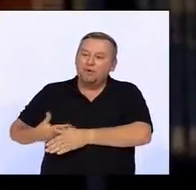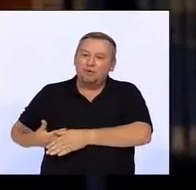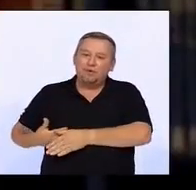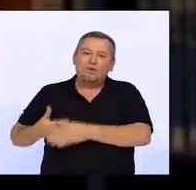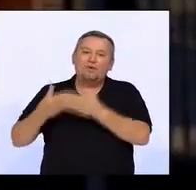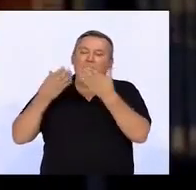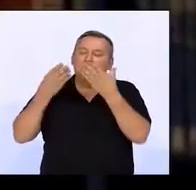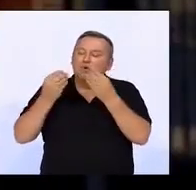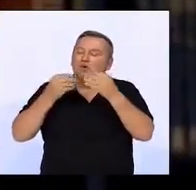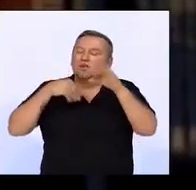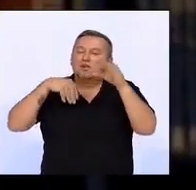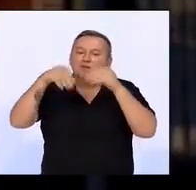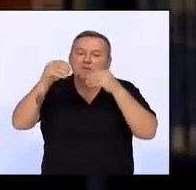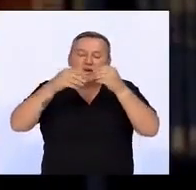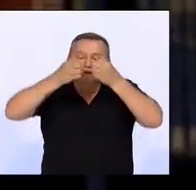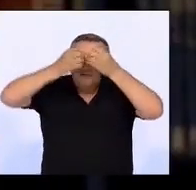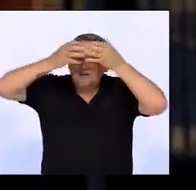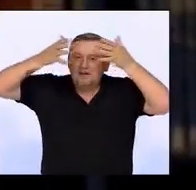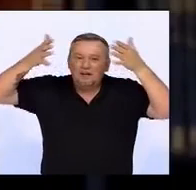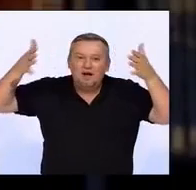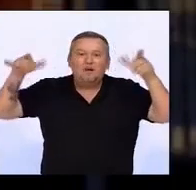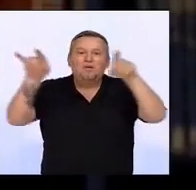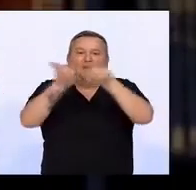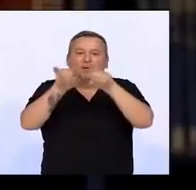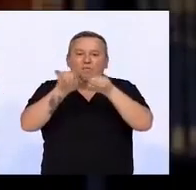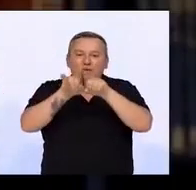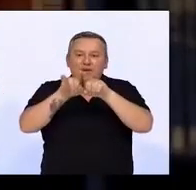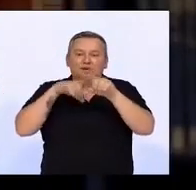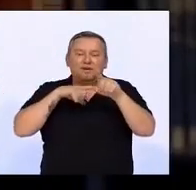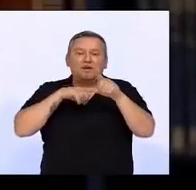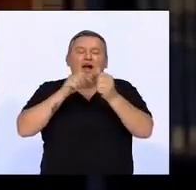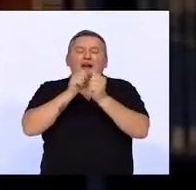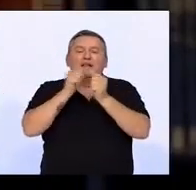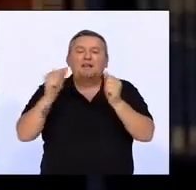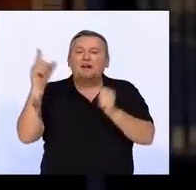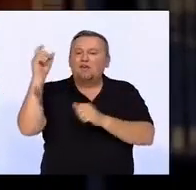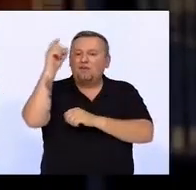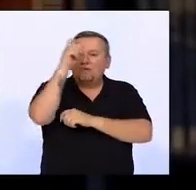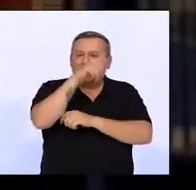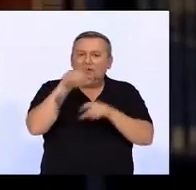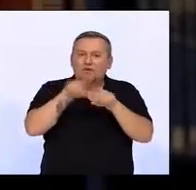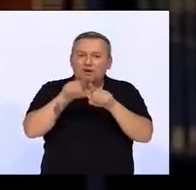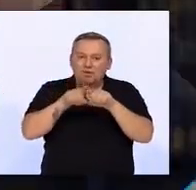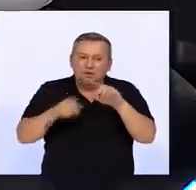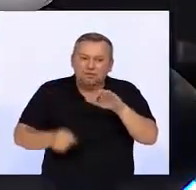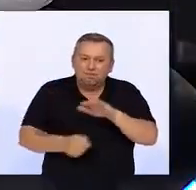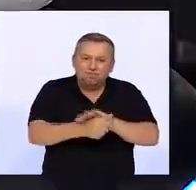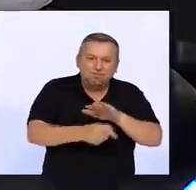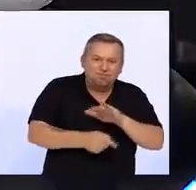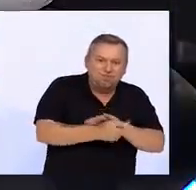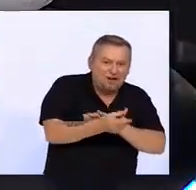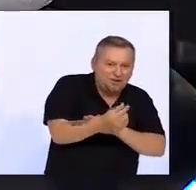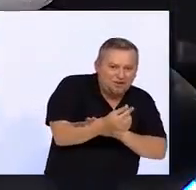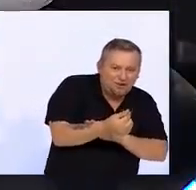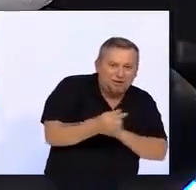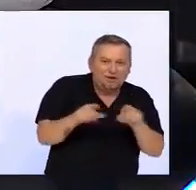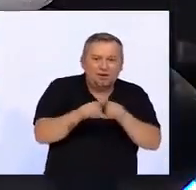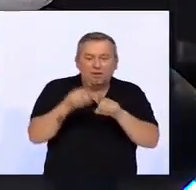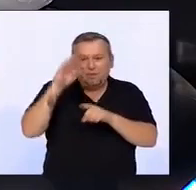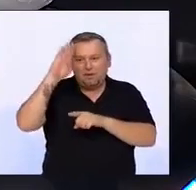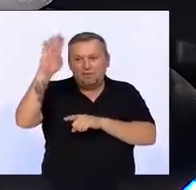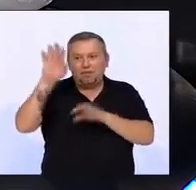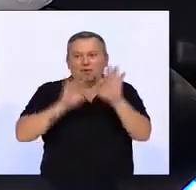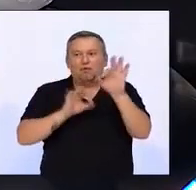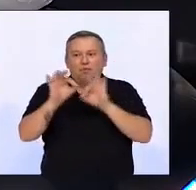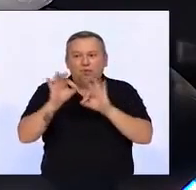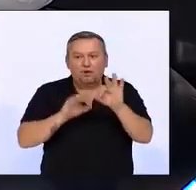muita transparência, com muita intransigência com relação a desvio de recurso público e principalmente com um